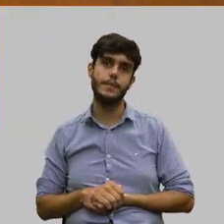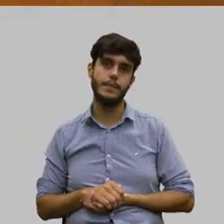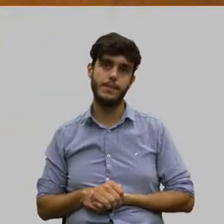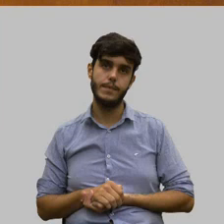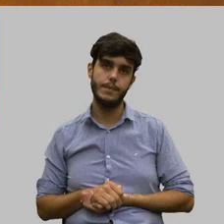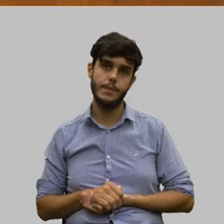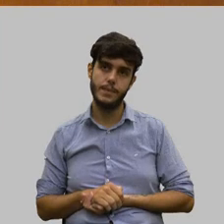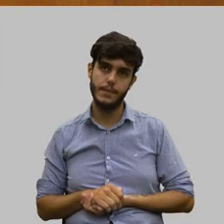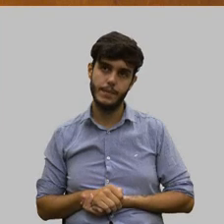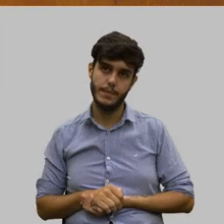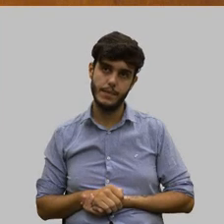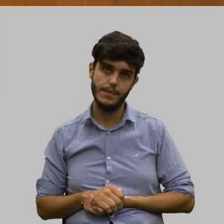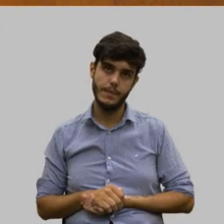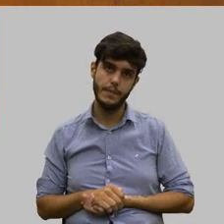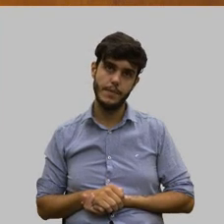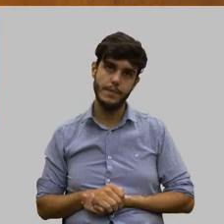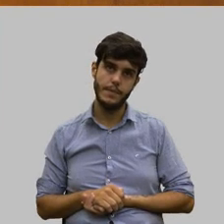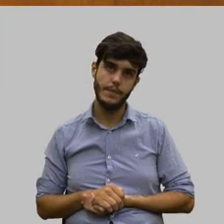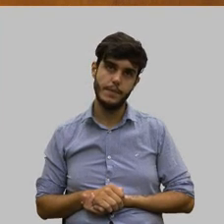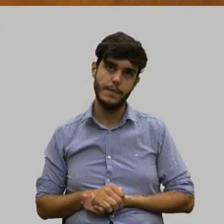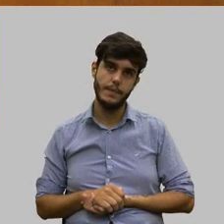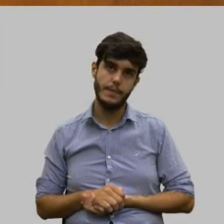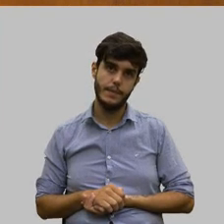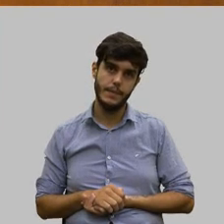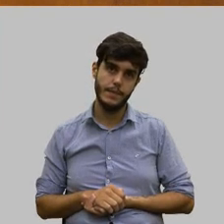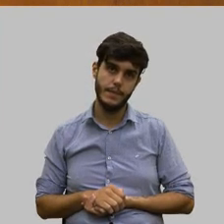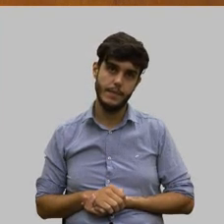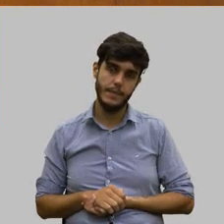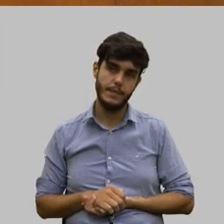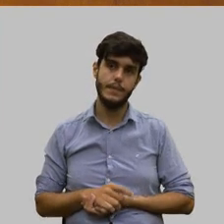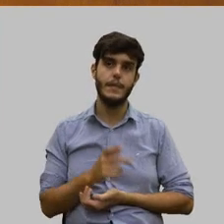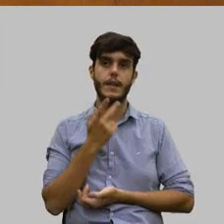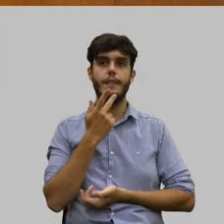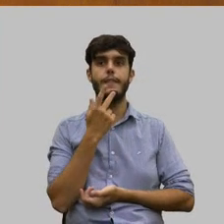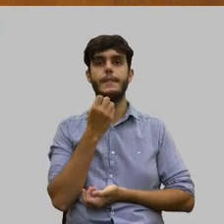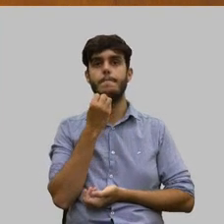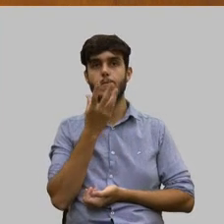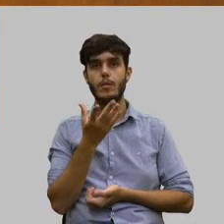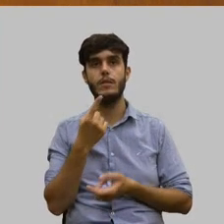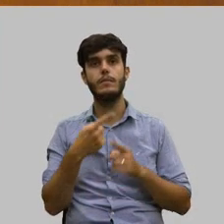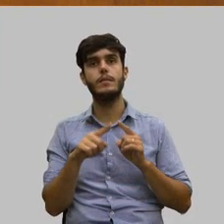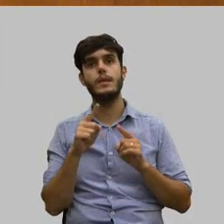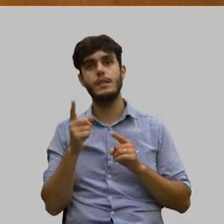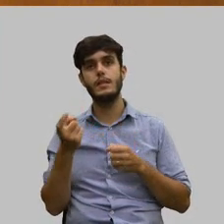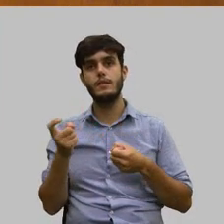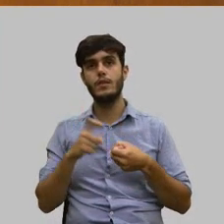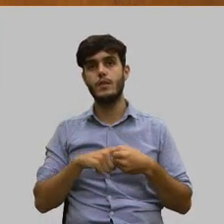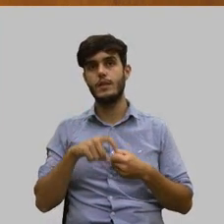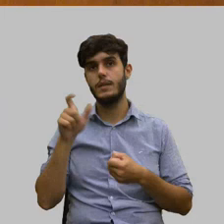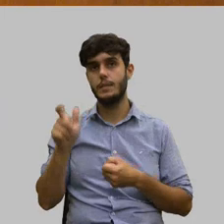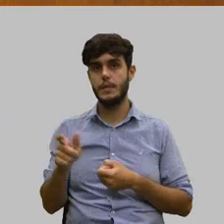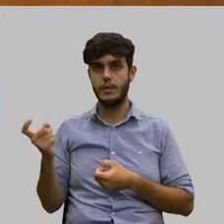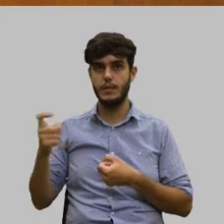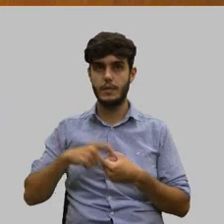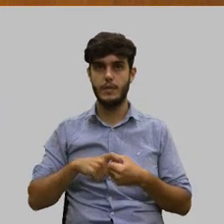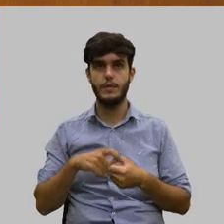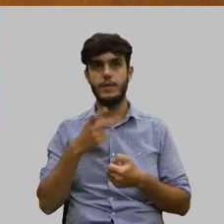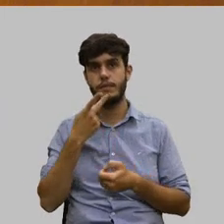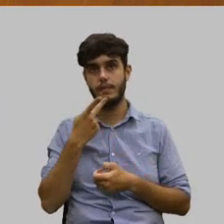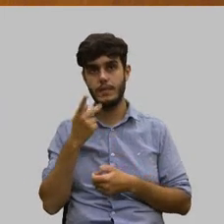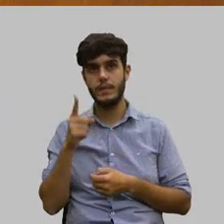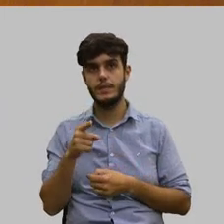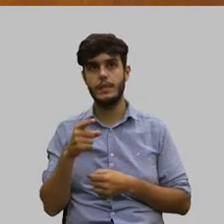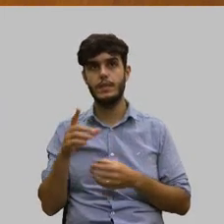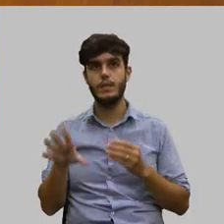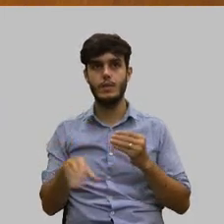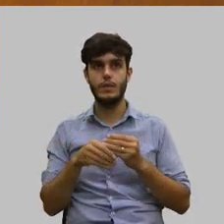uma pena que o líder de governo deu uma saidinha numa fala tão tão prop mas eu vou aguardar a volta dele né é o tipo de fala que